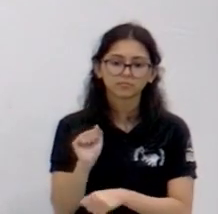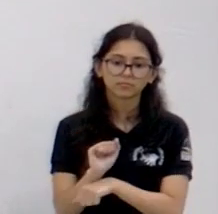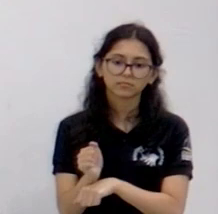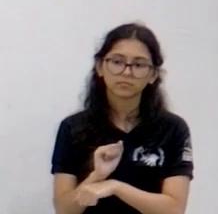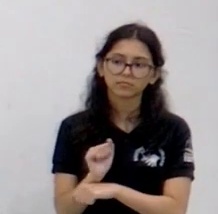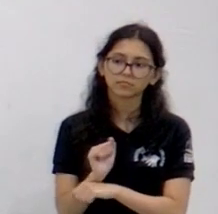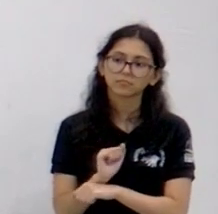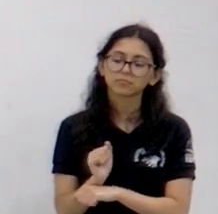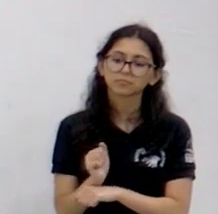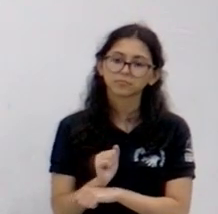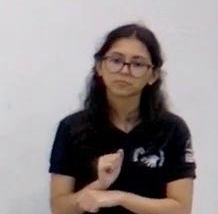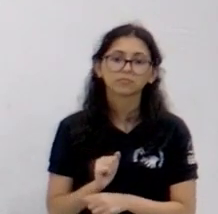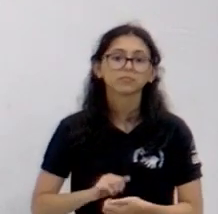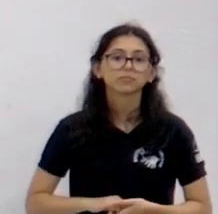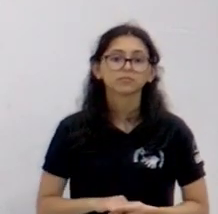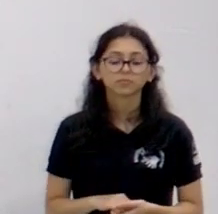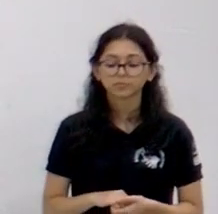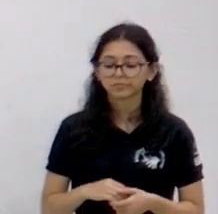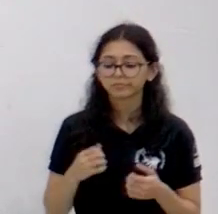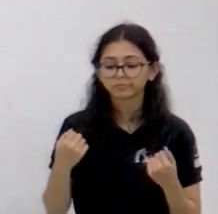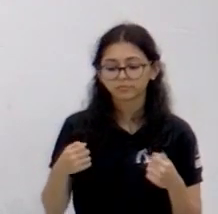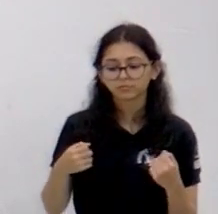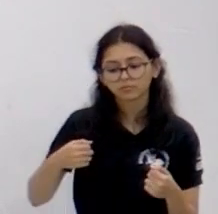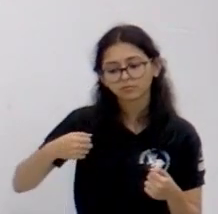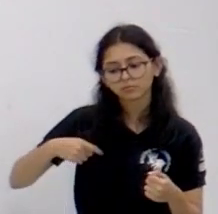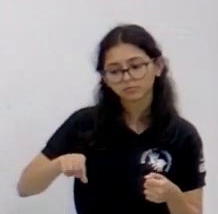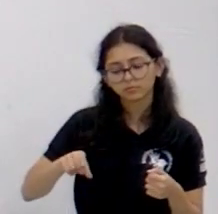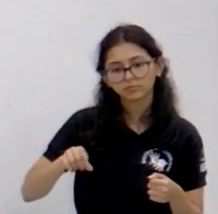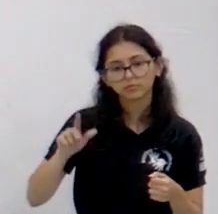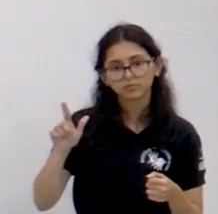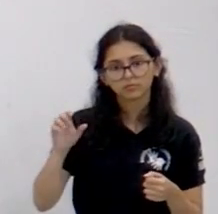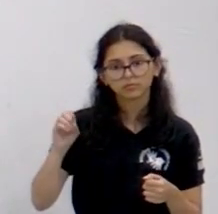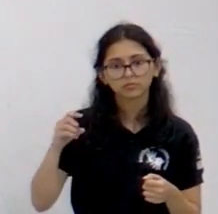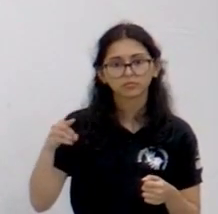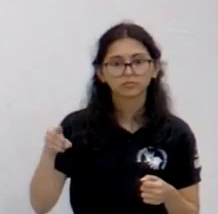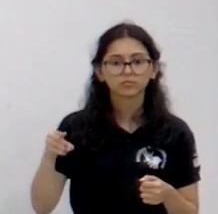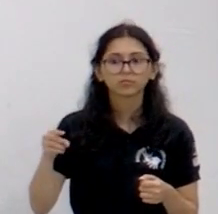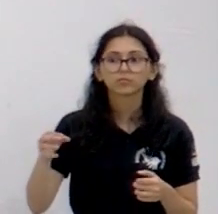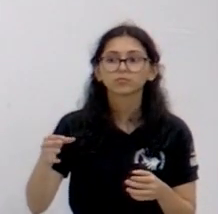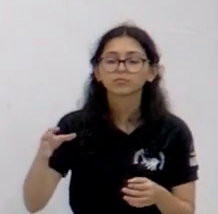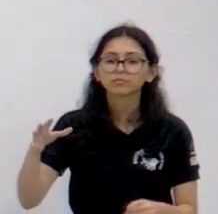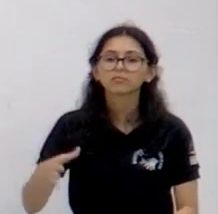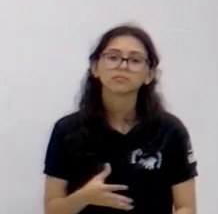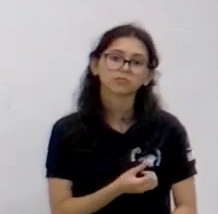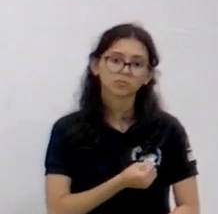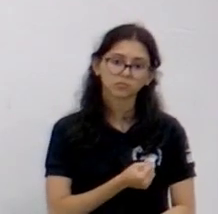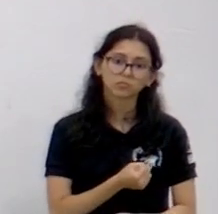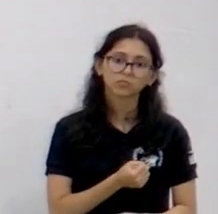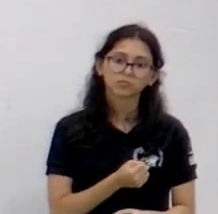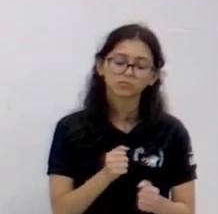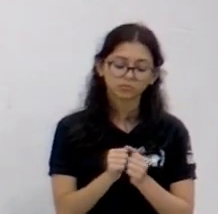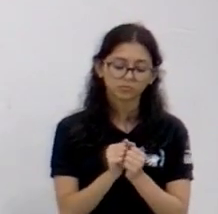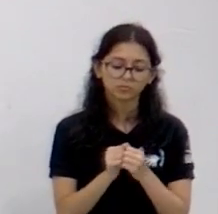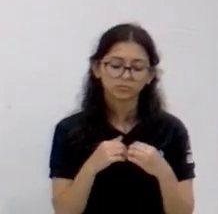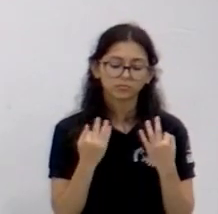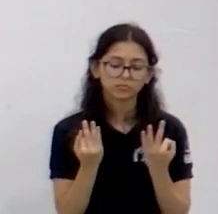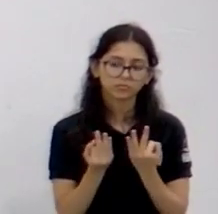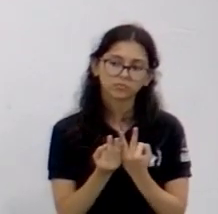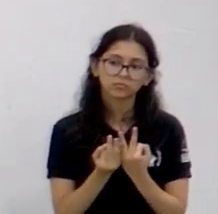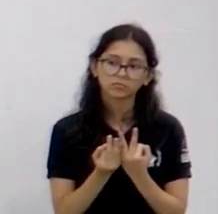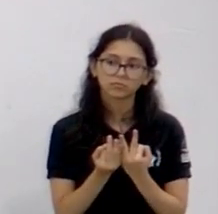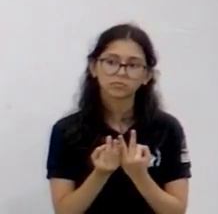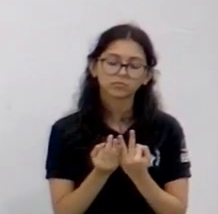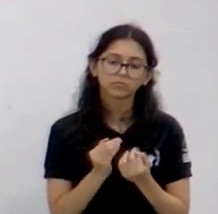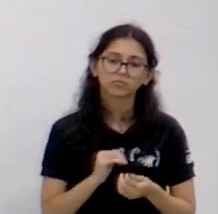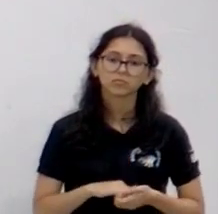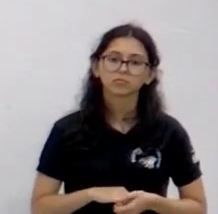até Sodoma resgatar Ló e trazer consigo ele e sua família? E quando Abraão se afasta, e aquele